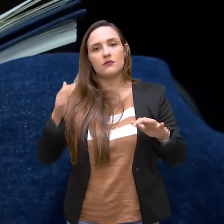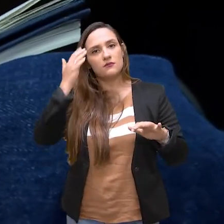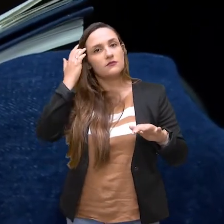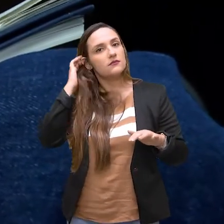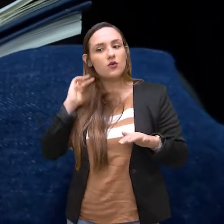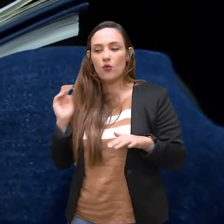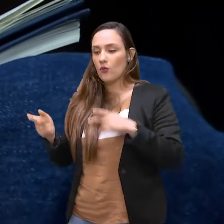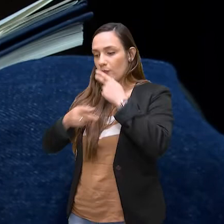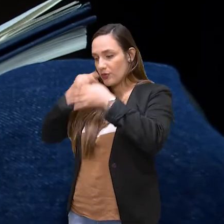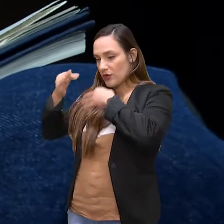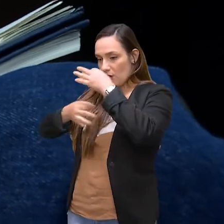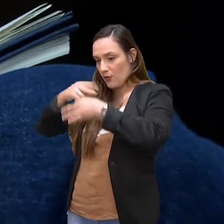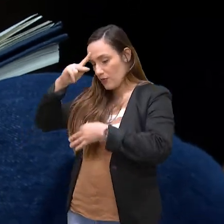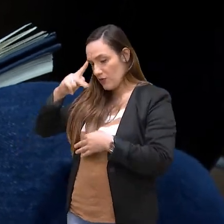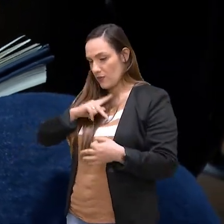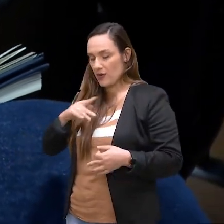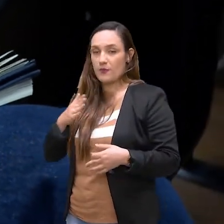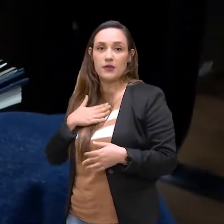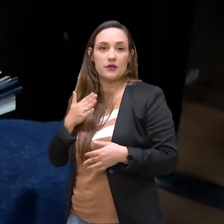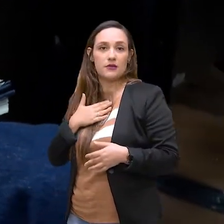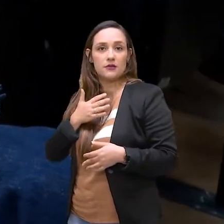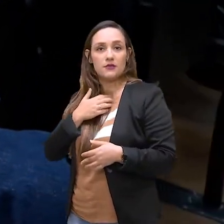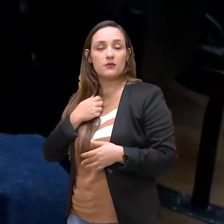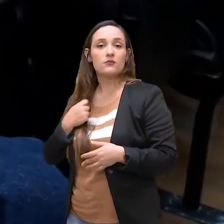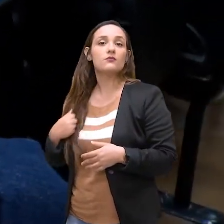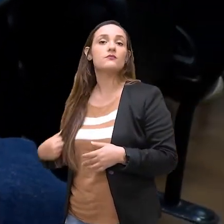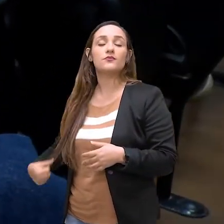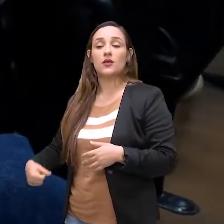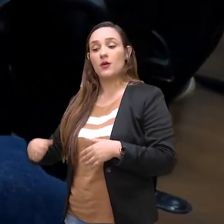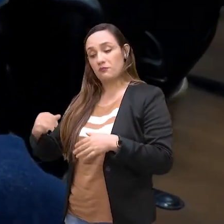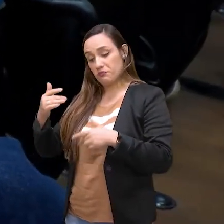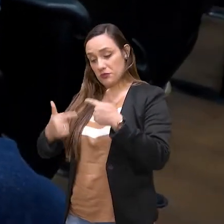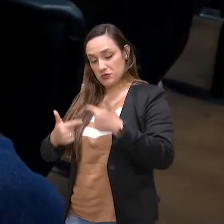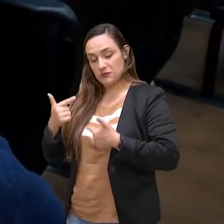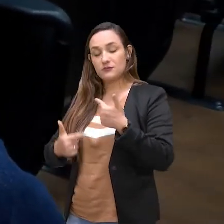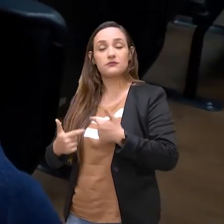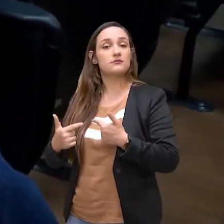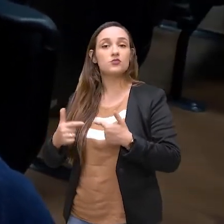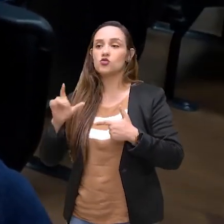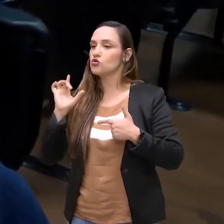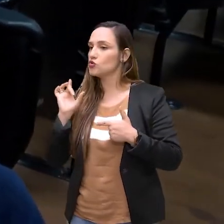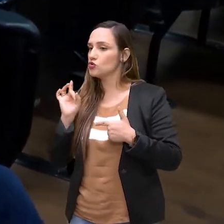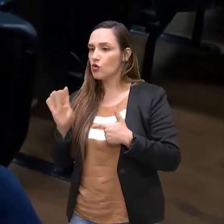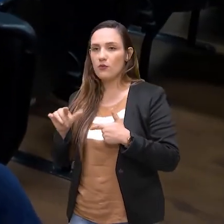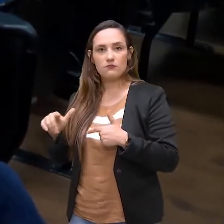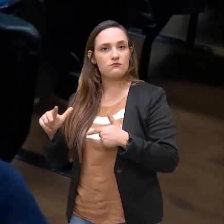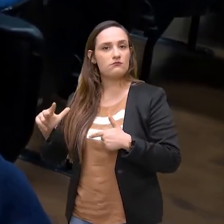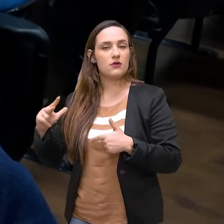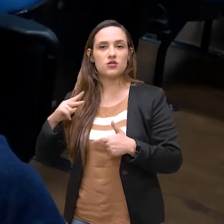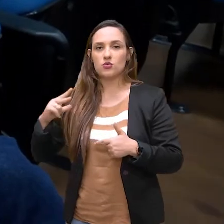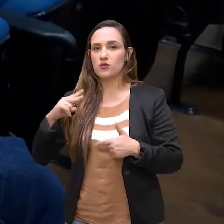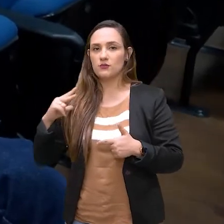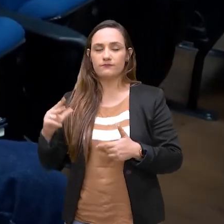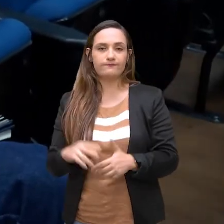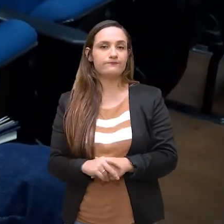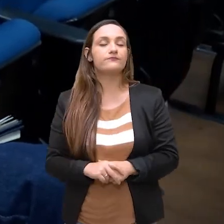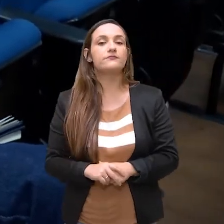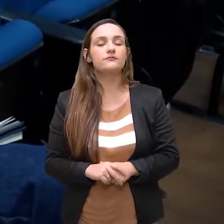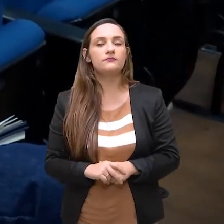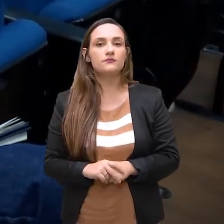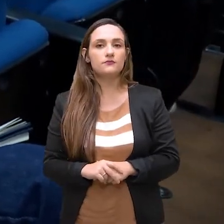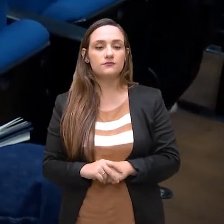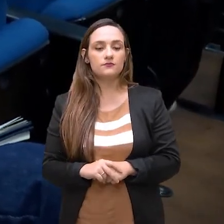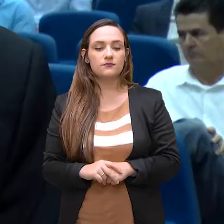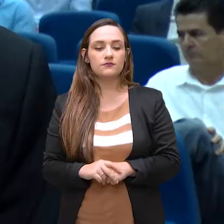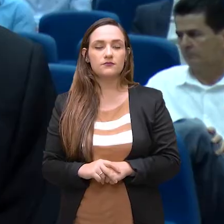deixar essas manifestações mais incisivas do ponto de vista político, eleitoral, para as redes privadas.